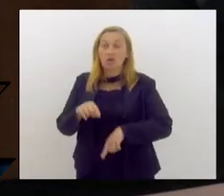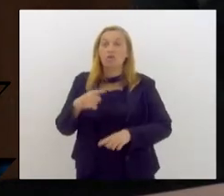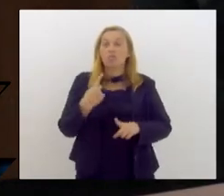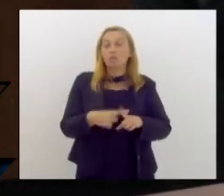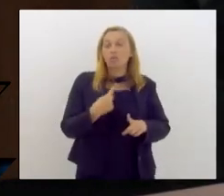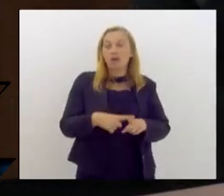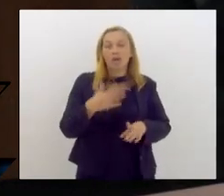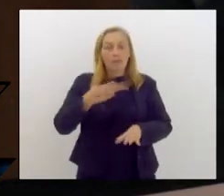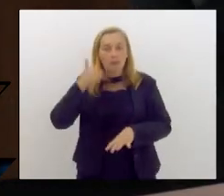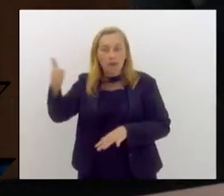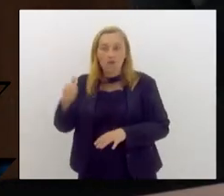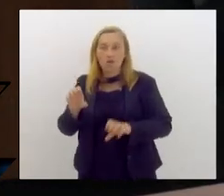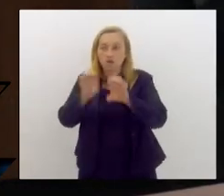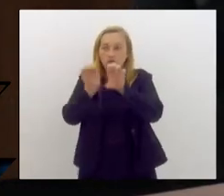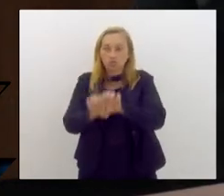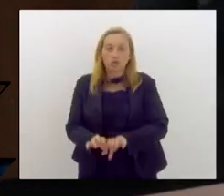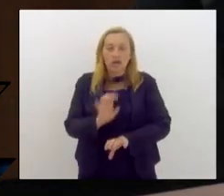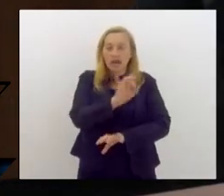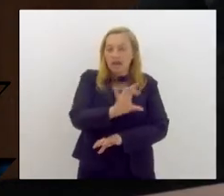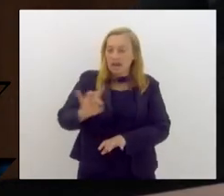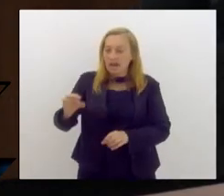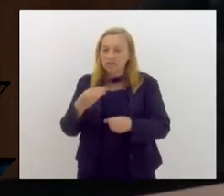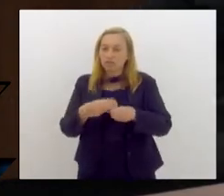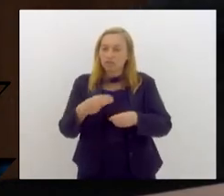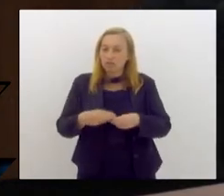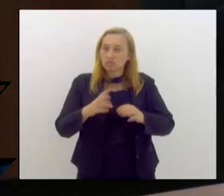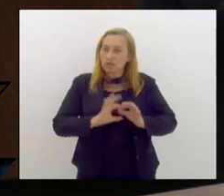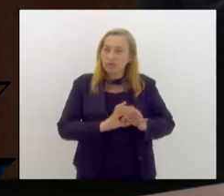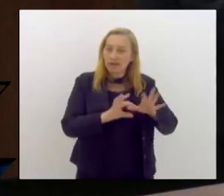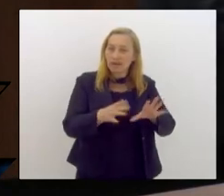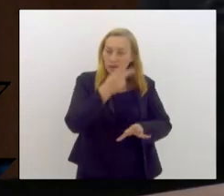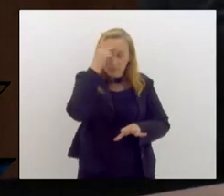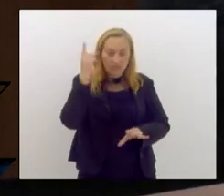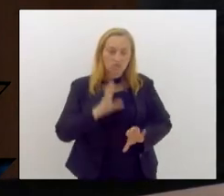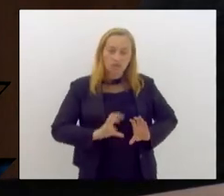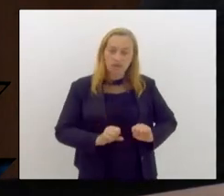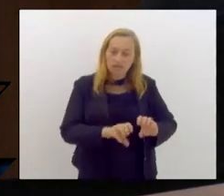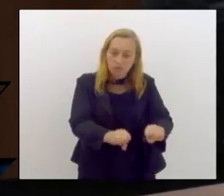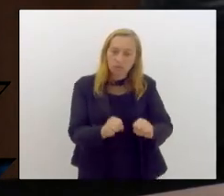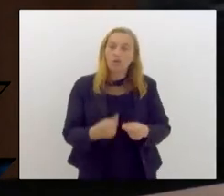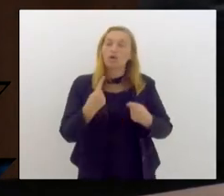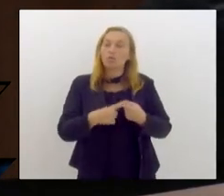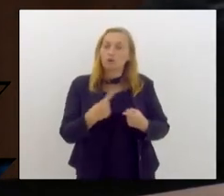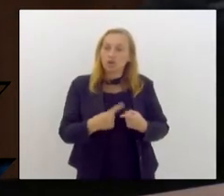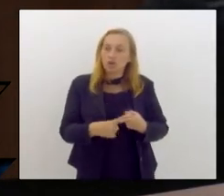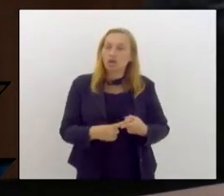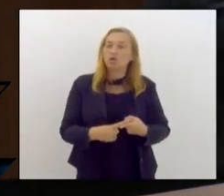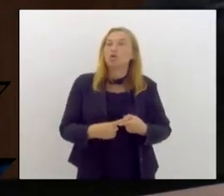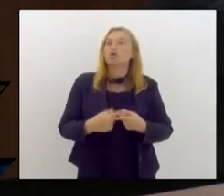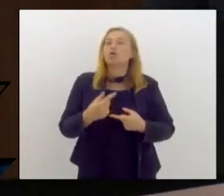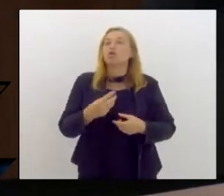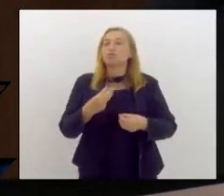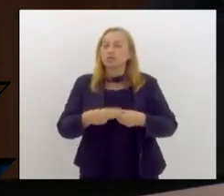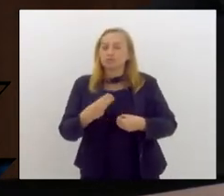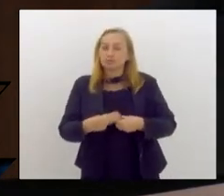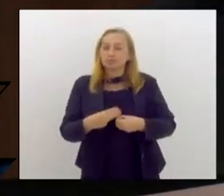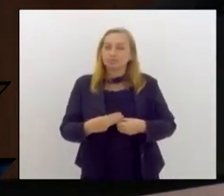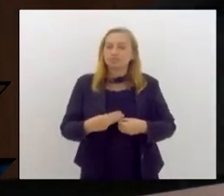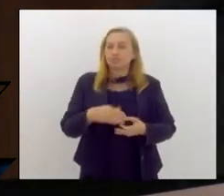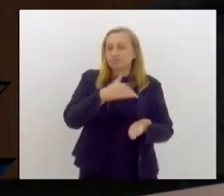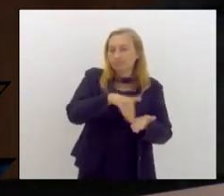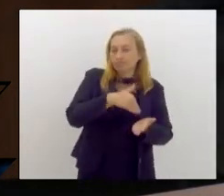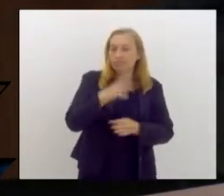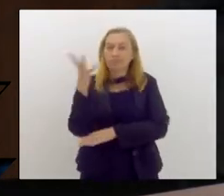melhor estrutura, cada município poder autorizar o catador, porque o município vai poder fazer através da Secretaria de Meio Ambiente,